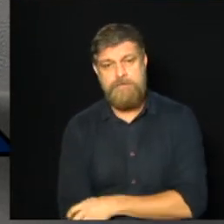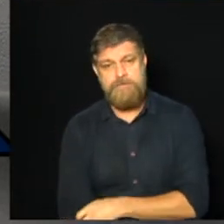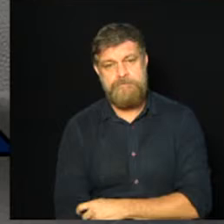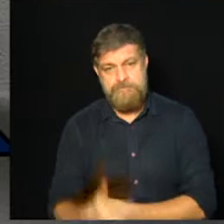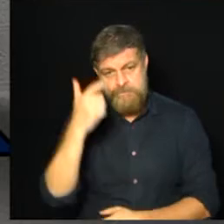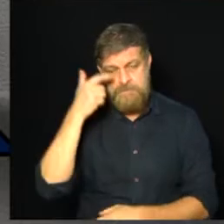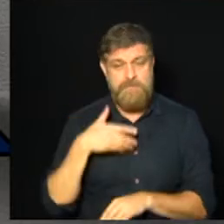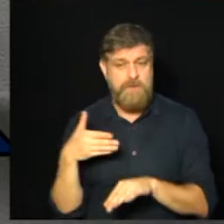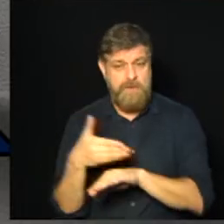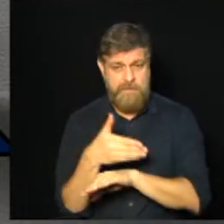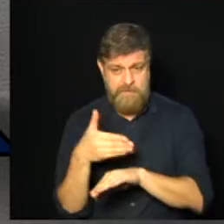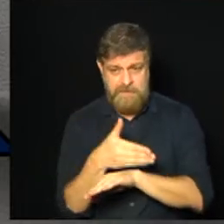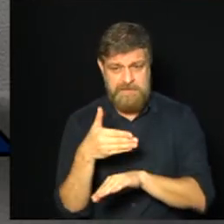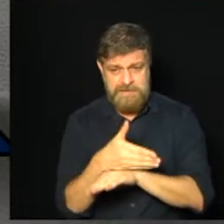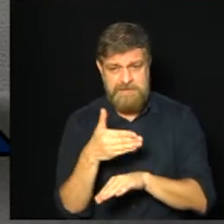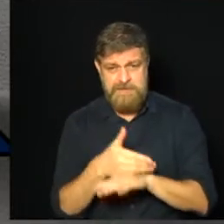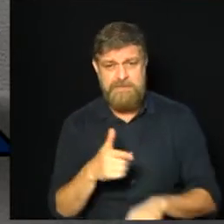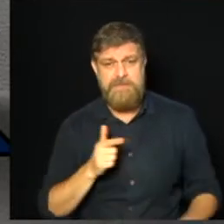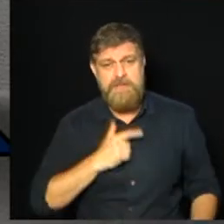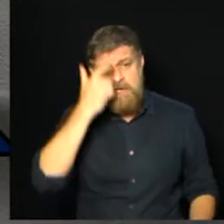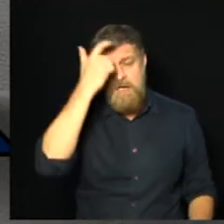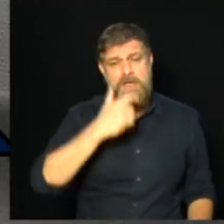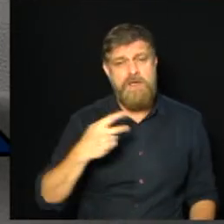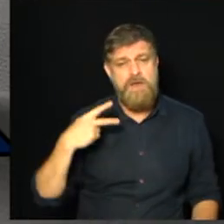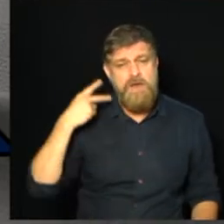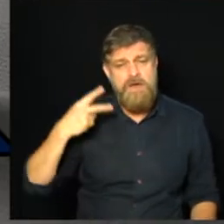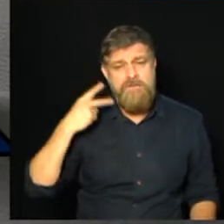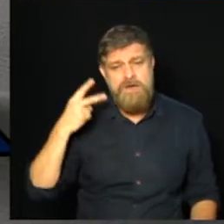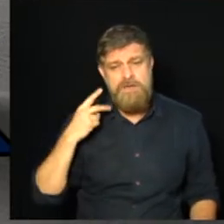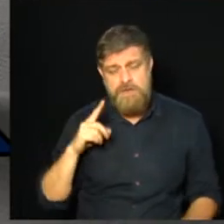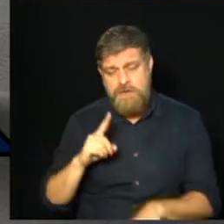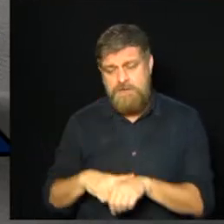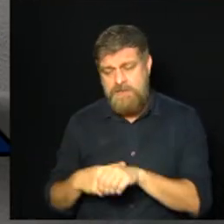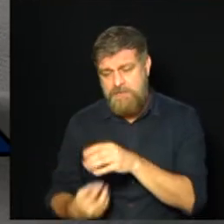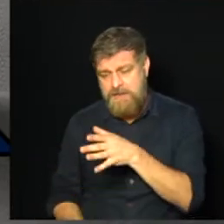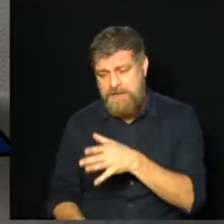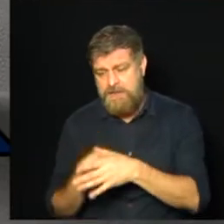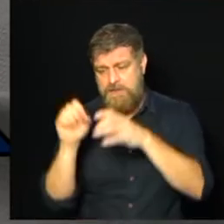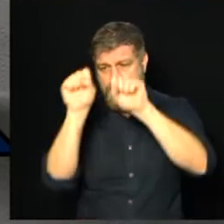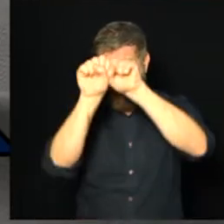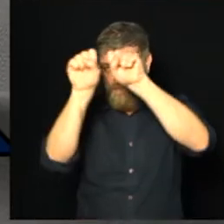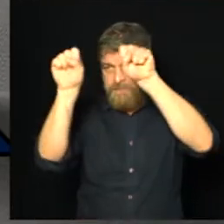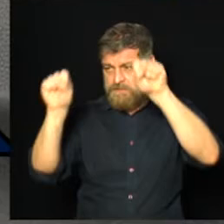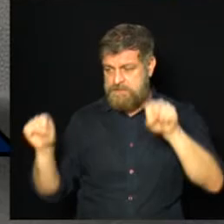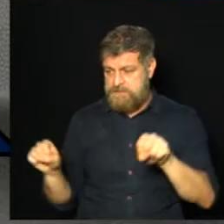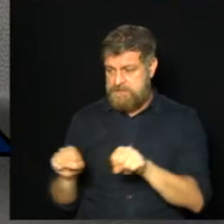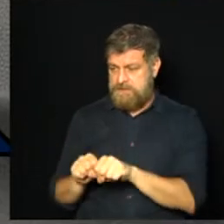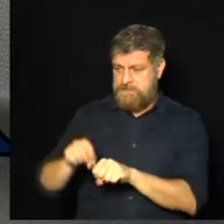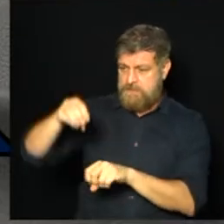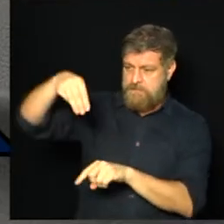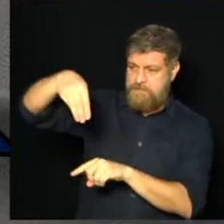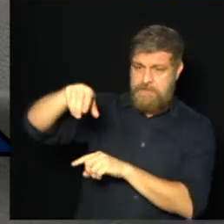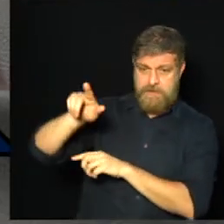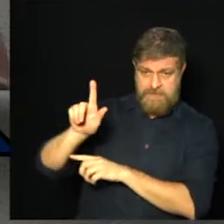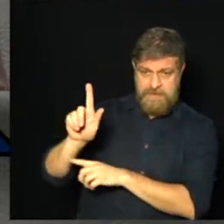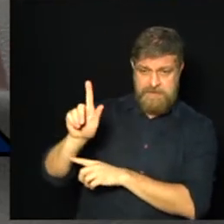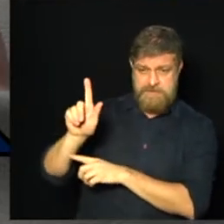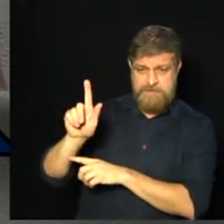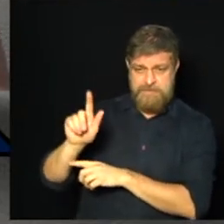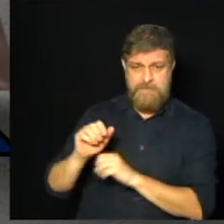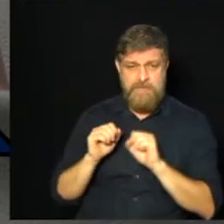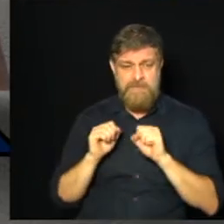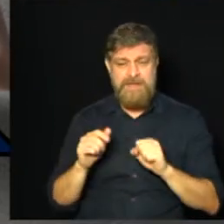do debate era vereador, né, da criação e instituição da Rede Mário Gatti, e eu acho que pode haver